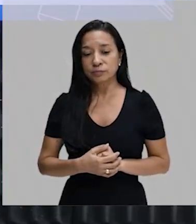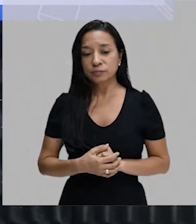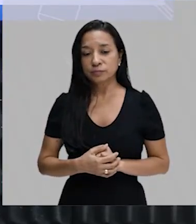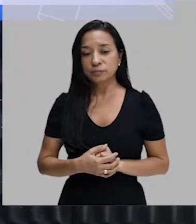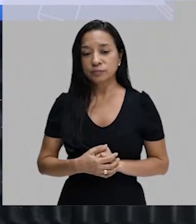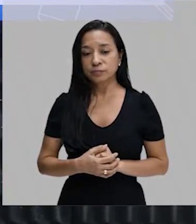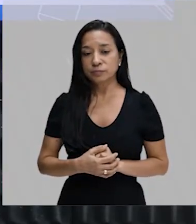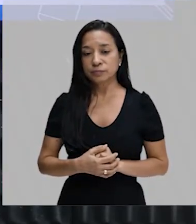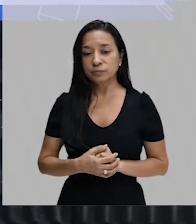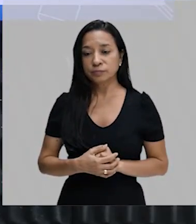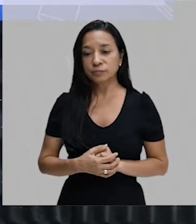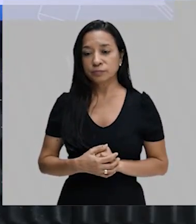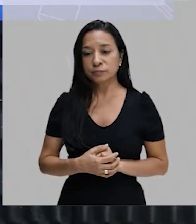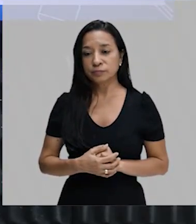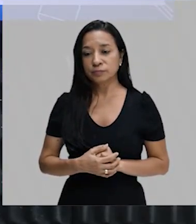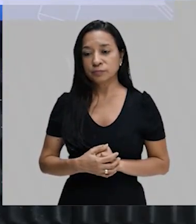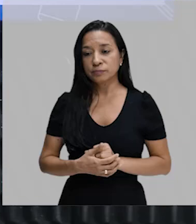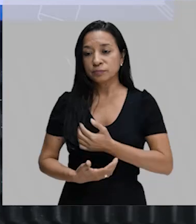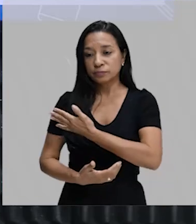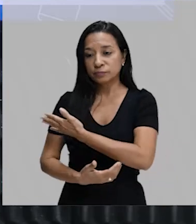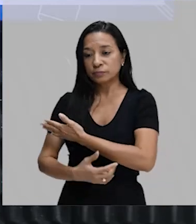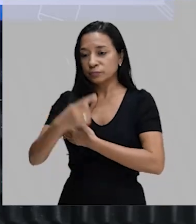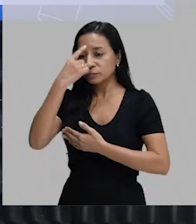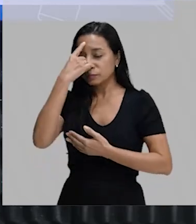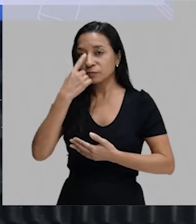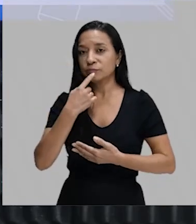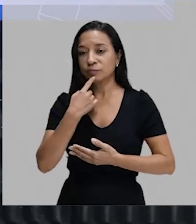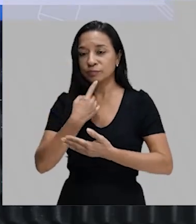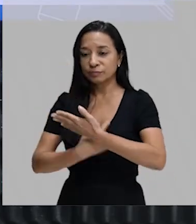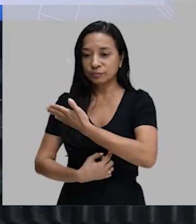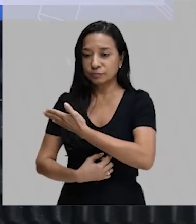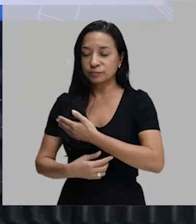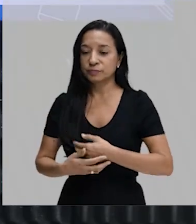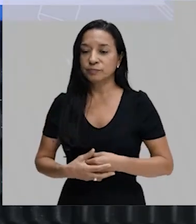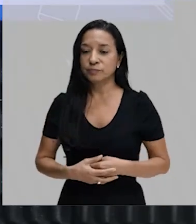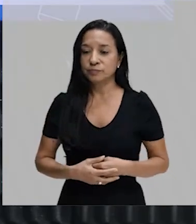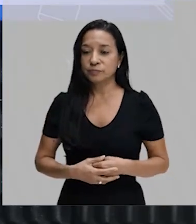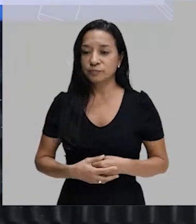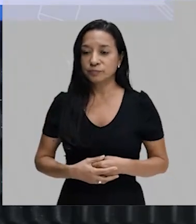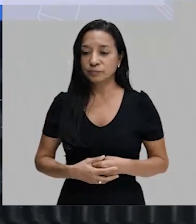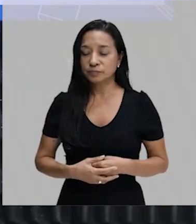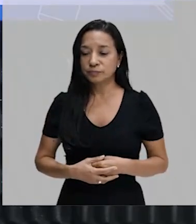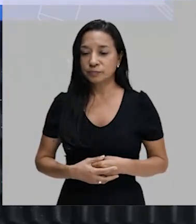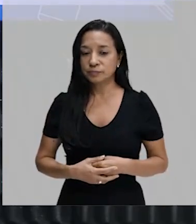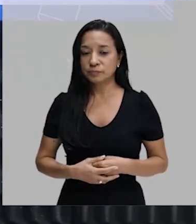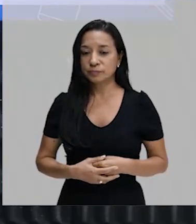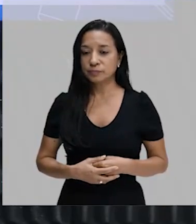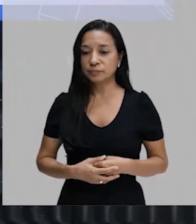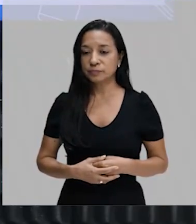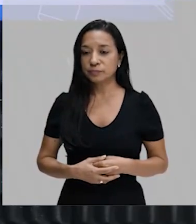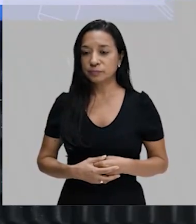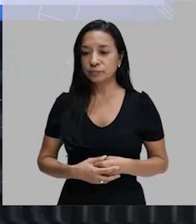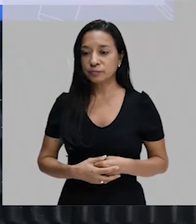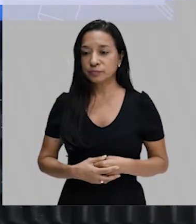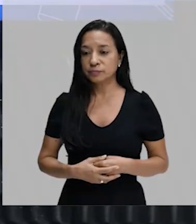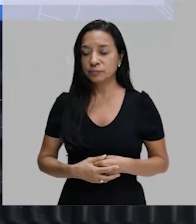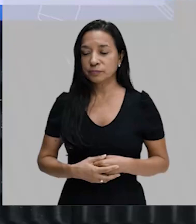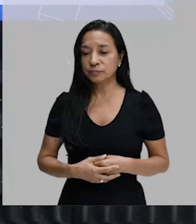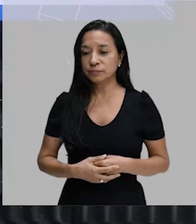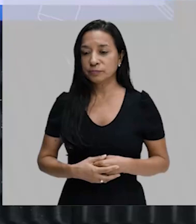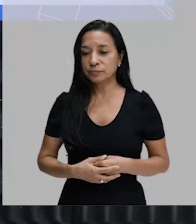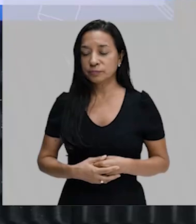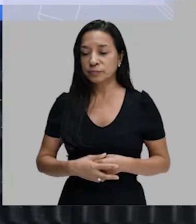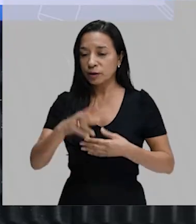que poner-me e me pus feliz. E me puse feliz. No supe